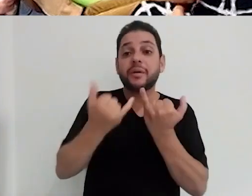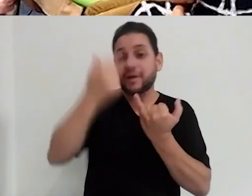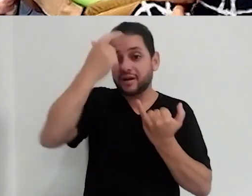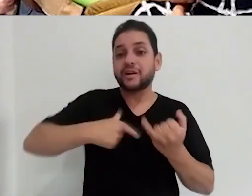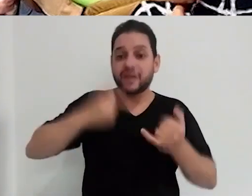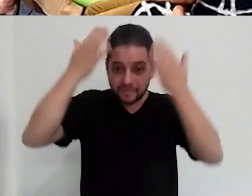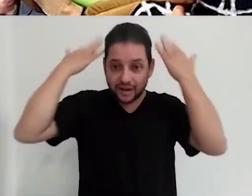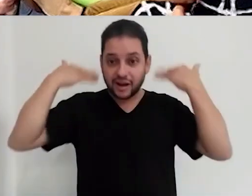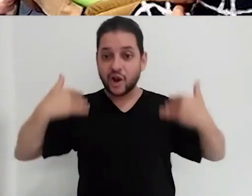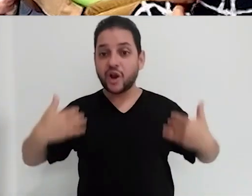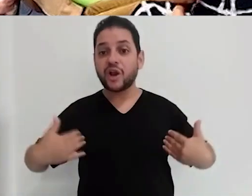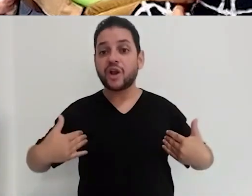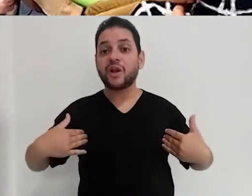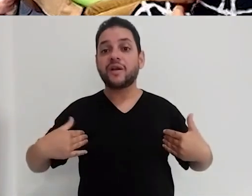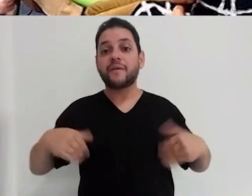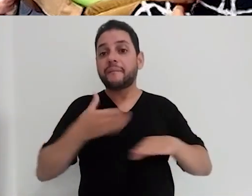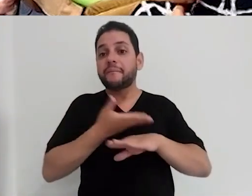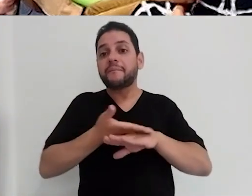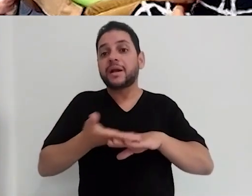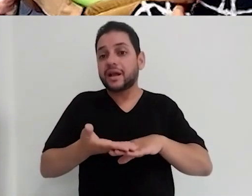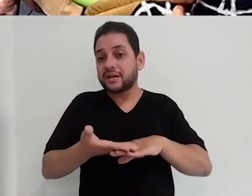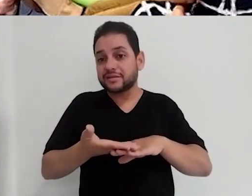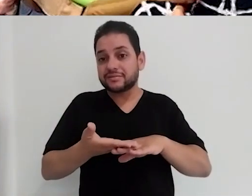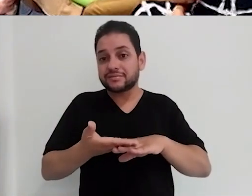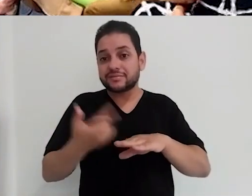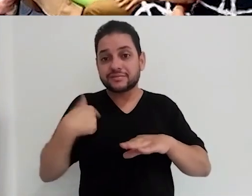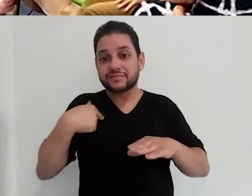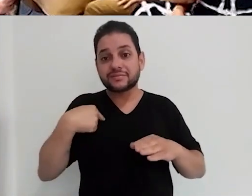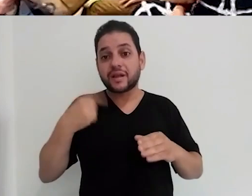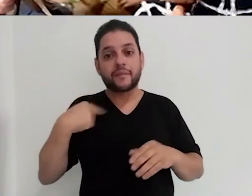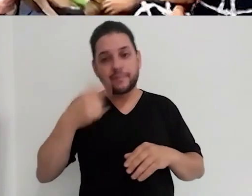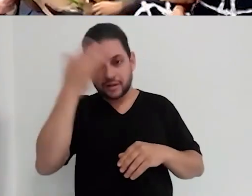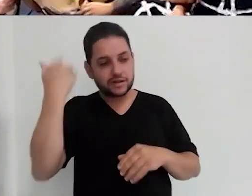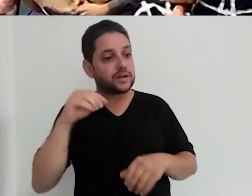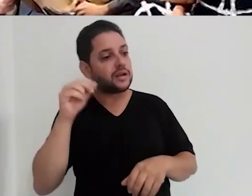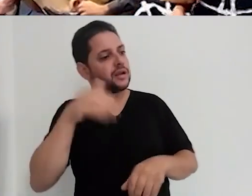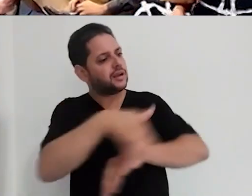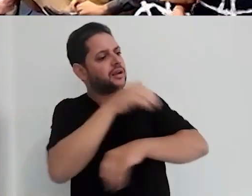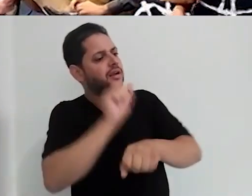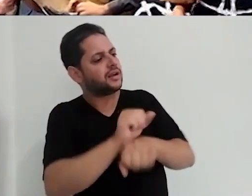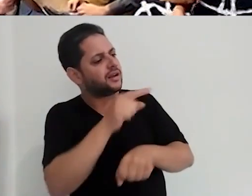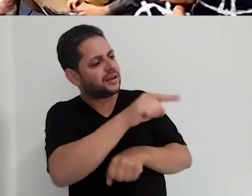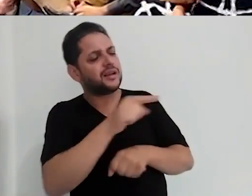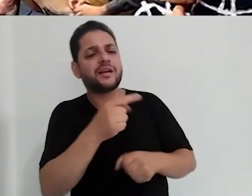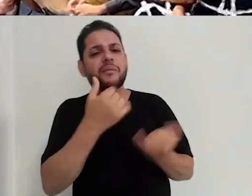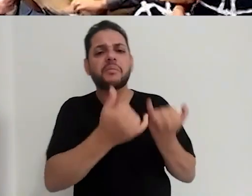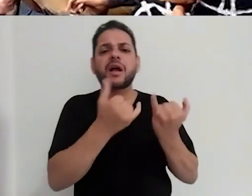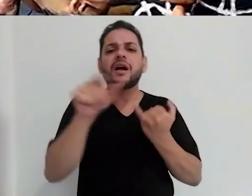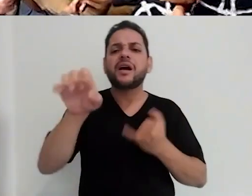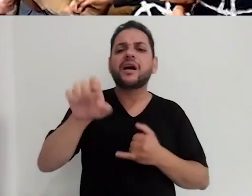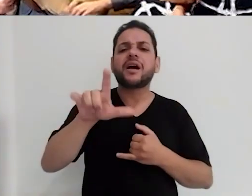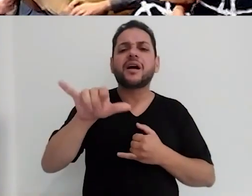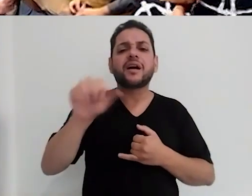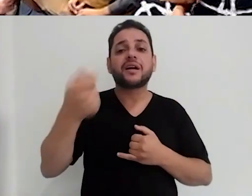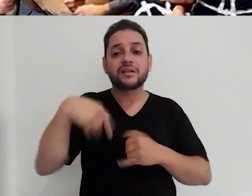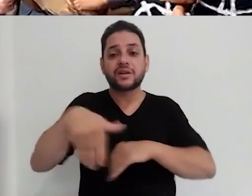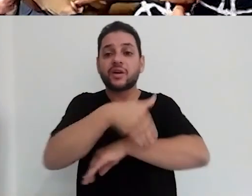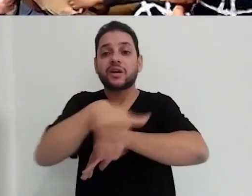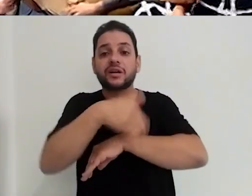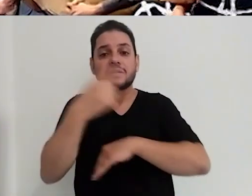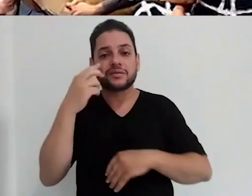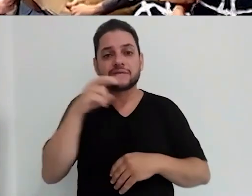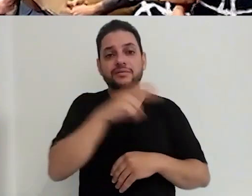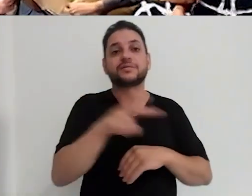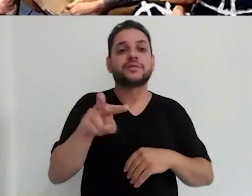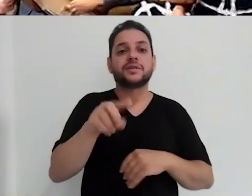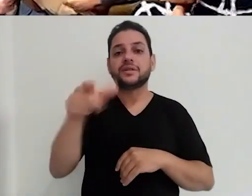olhinho claro, branquinha, nem acho que era, mas eu era parada na rua, na faculdade, as pessoas falarem isso. E essa parte do pai dela chorando, falando, se você não